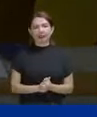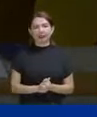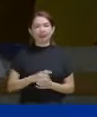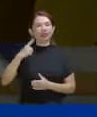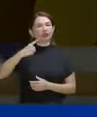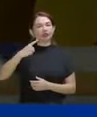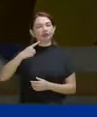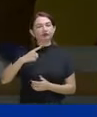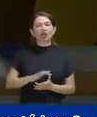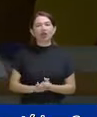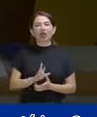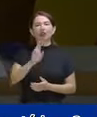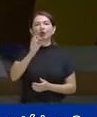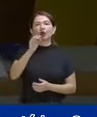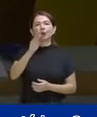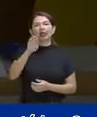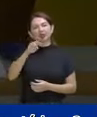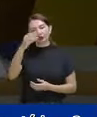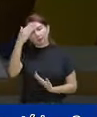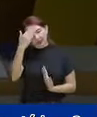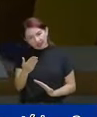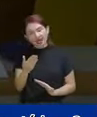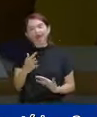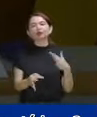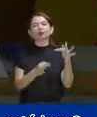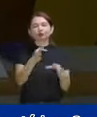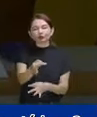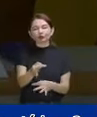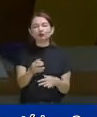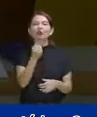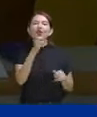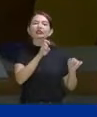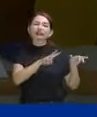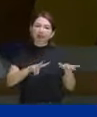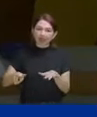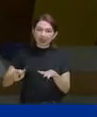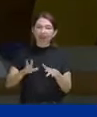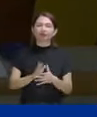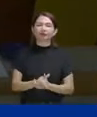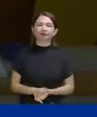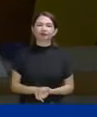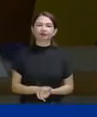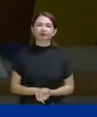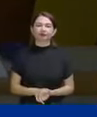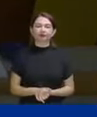muito obrigado. Até uma próxima oportunidade, está bom? Uma boa semana.